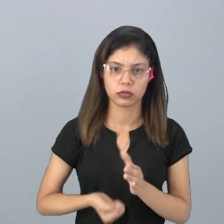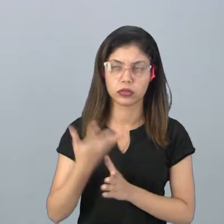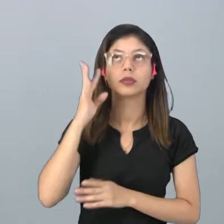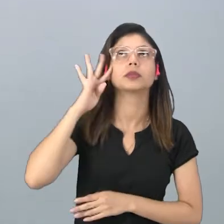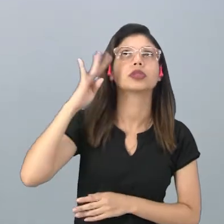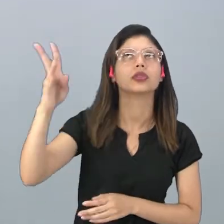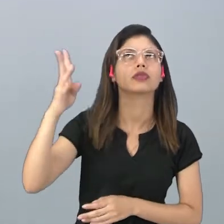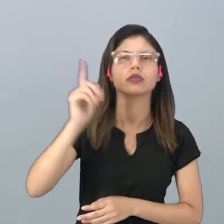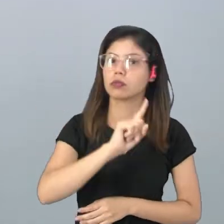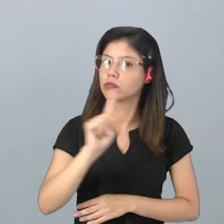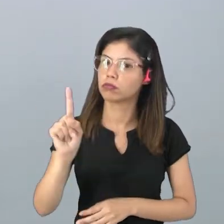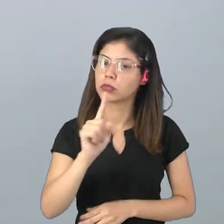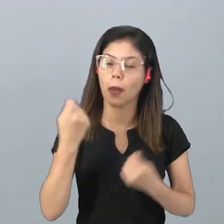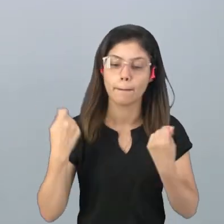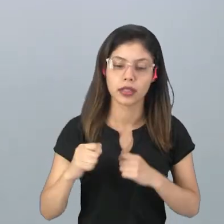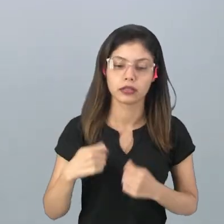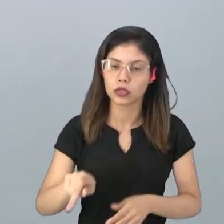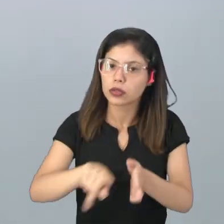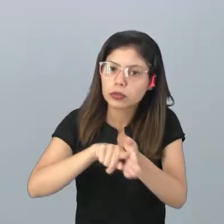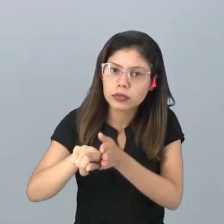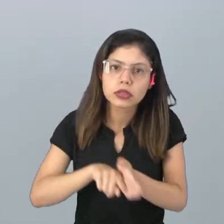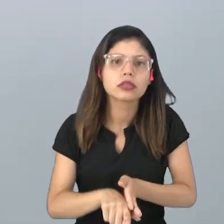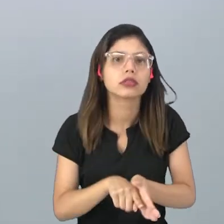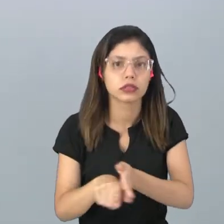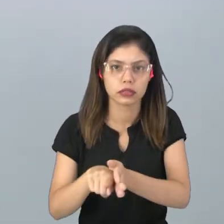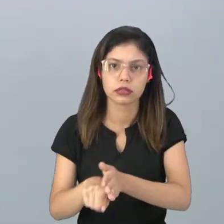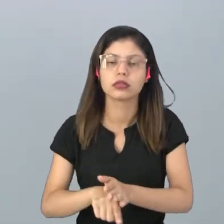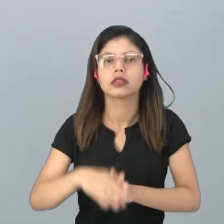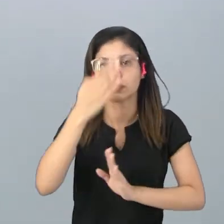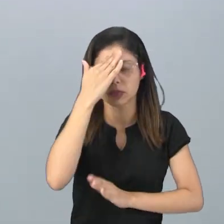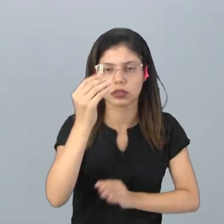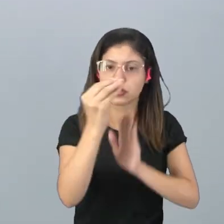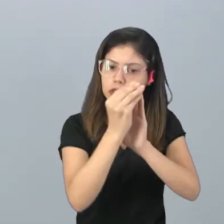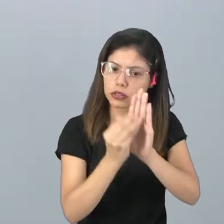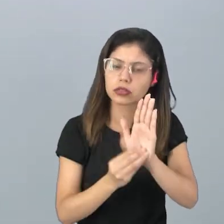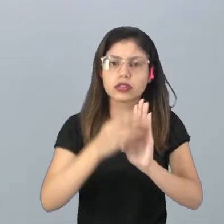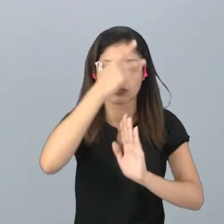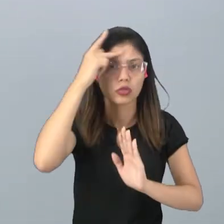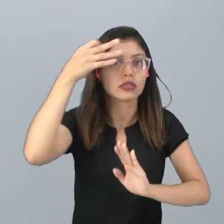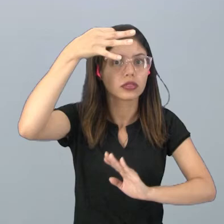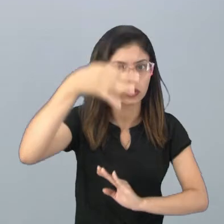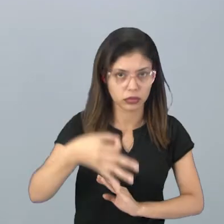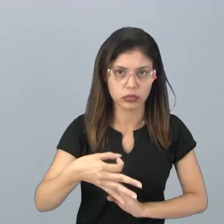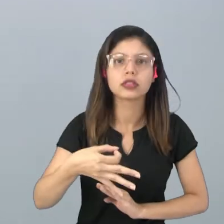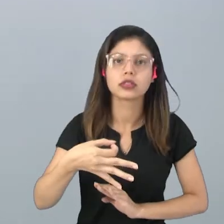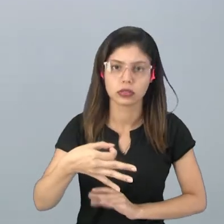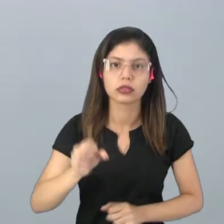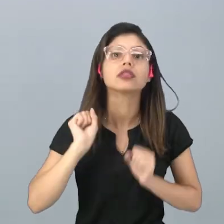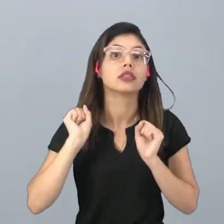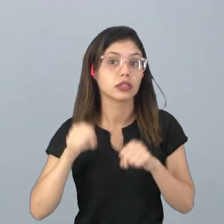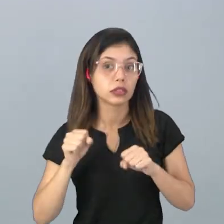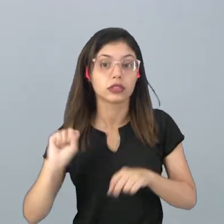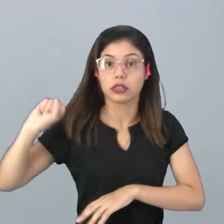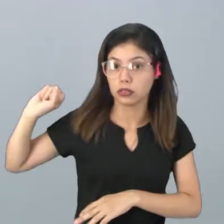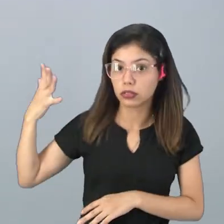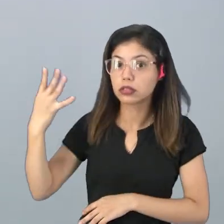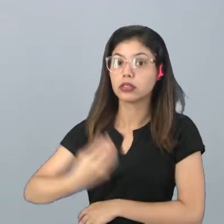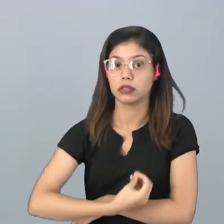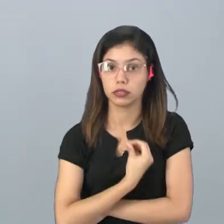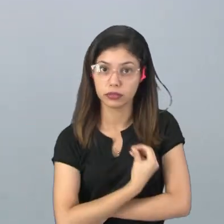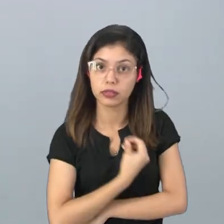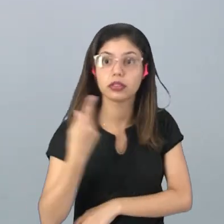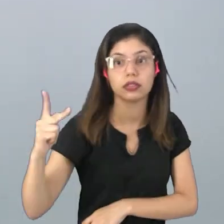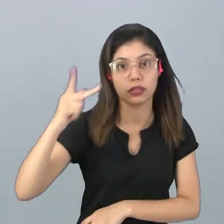criar nada ali. Eu tenho que fazer uma pesquisa, coletar dados realmente verídicos, dados daquela pessoa. Dados que